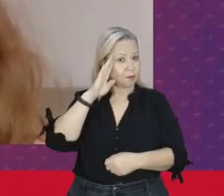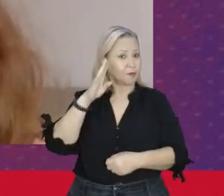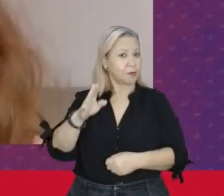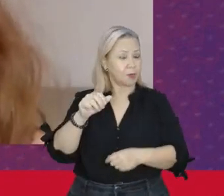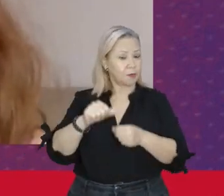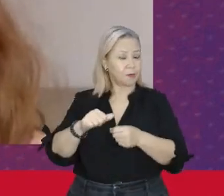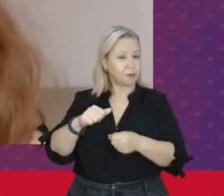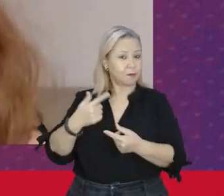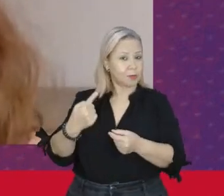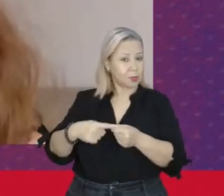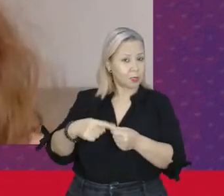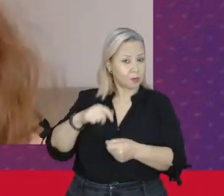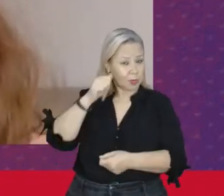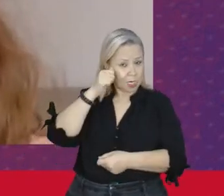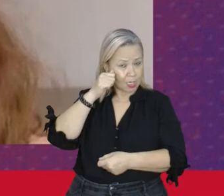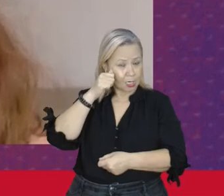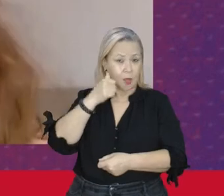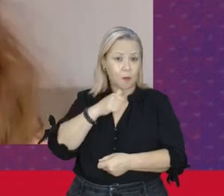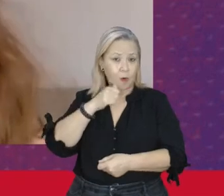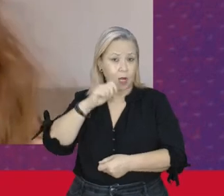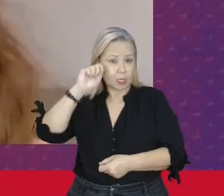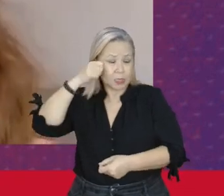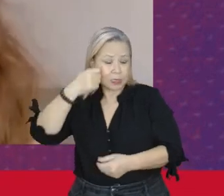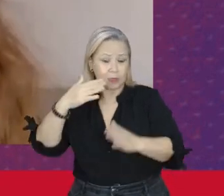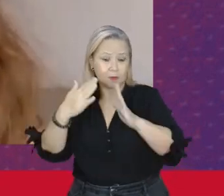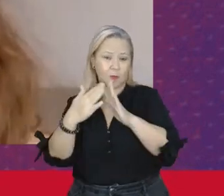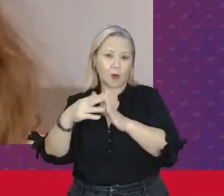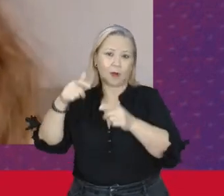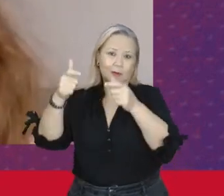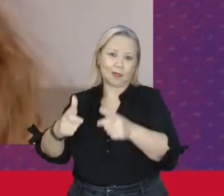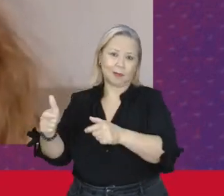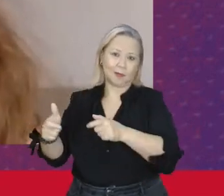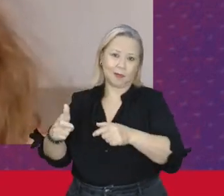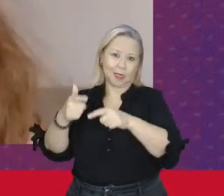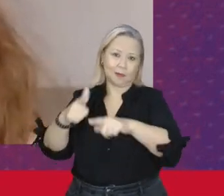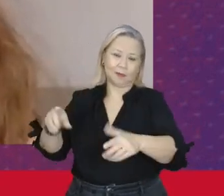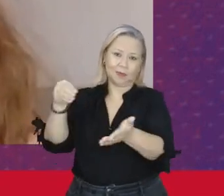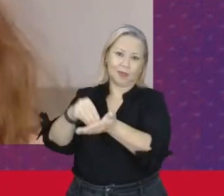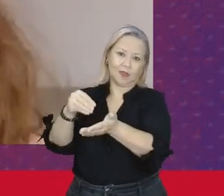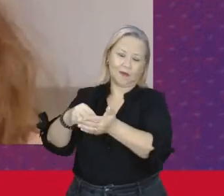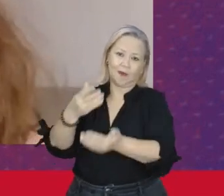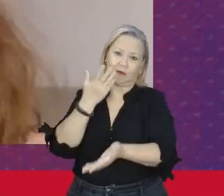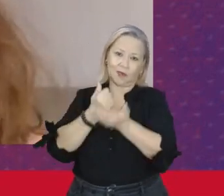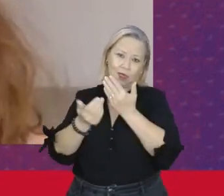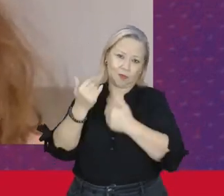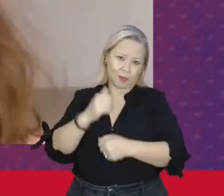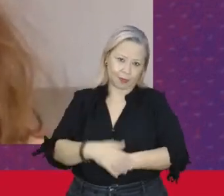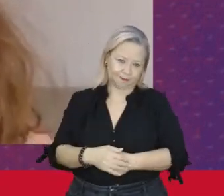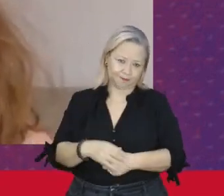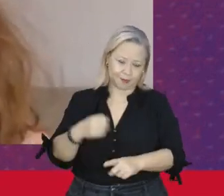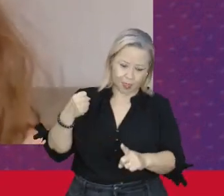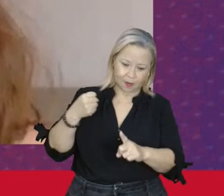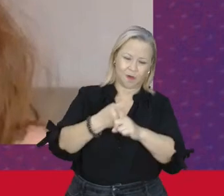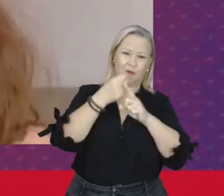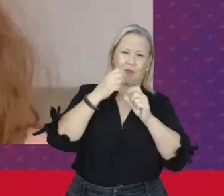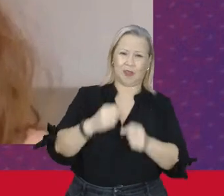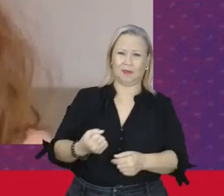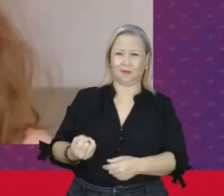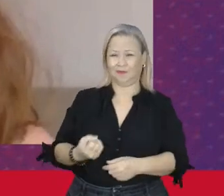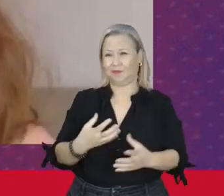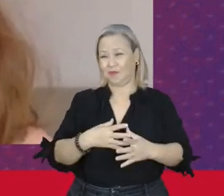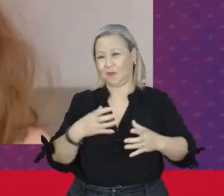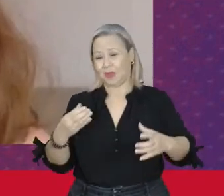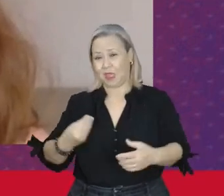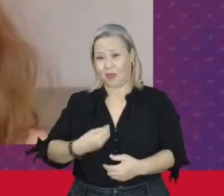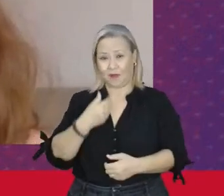mulheres negras, são habitantes desses lugares de desertos alimentares. Isso tem um impacto muito grande para a vida dessas